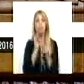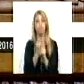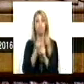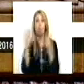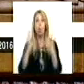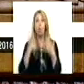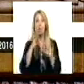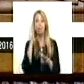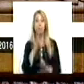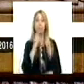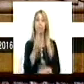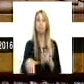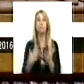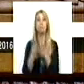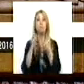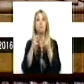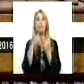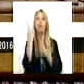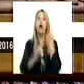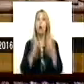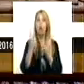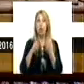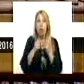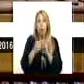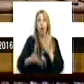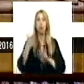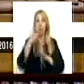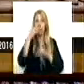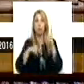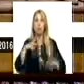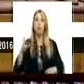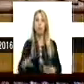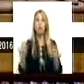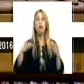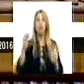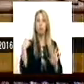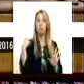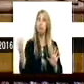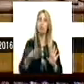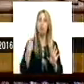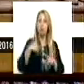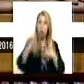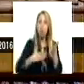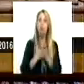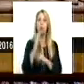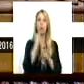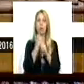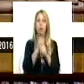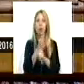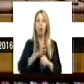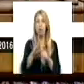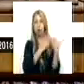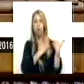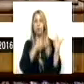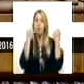dar resposta a alguns dos problemas mais urgentes dos portugueses, mas que nos convoca para continuar a trabalhar de forma responsável,